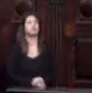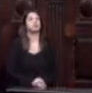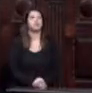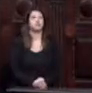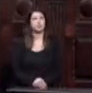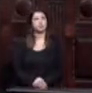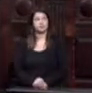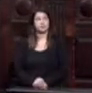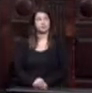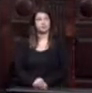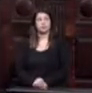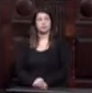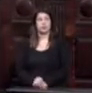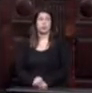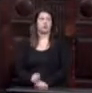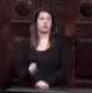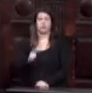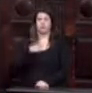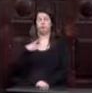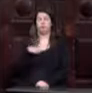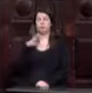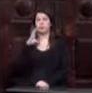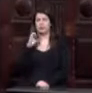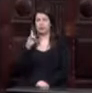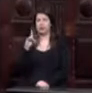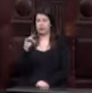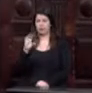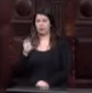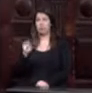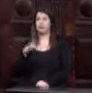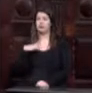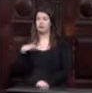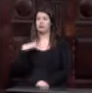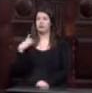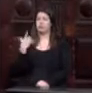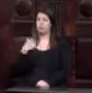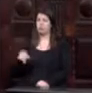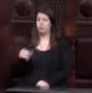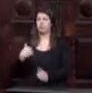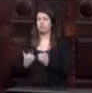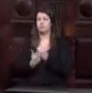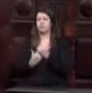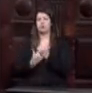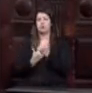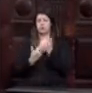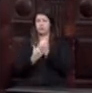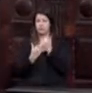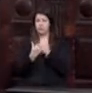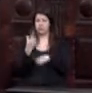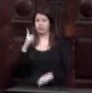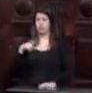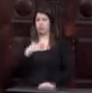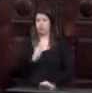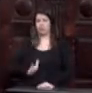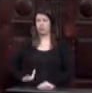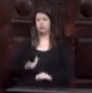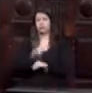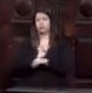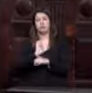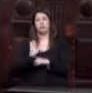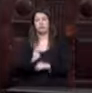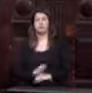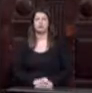/ dividendos da SEDAI, cujo controle acionário é ao governo do Estado,